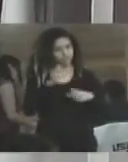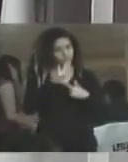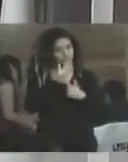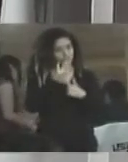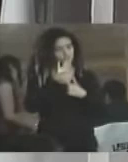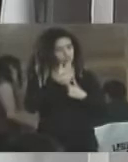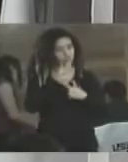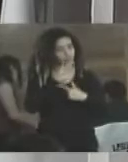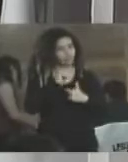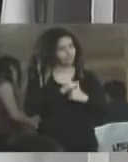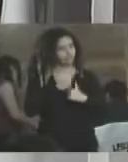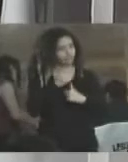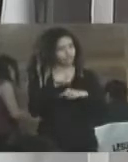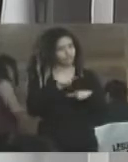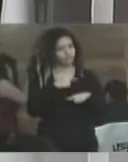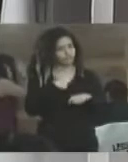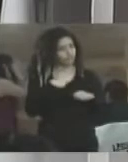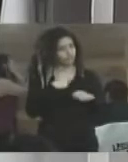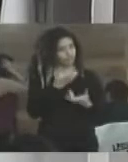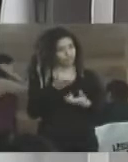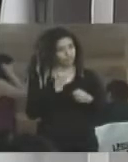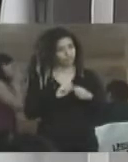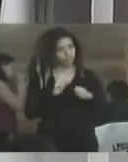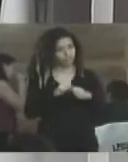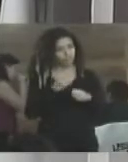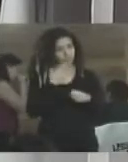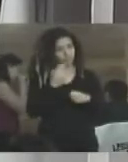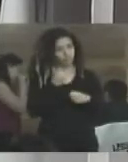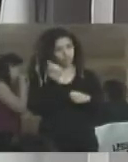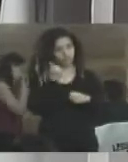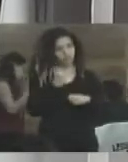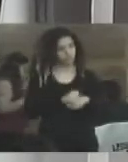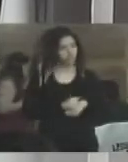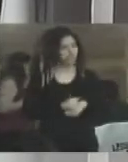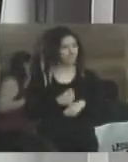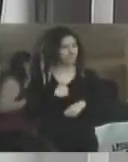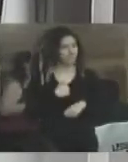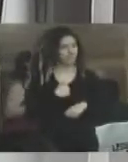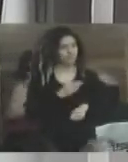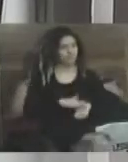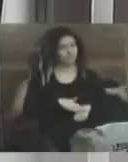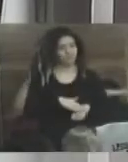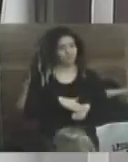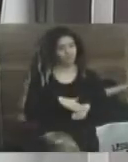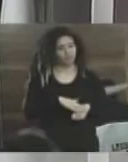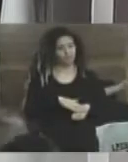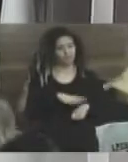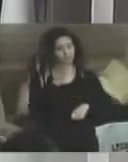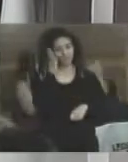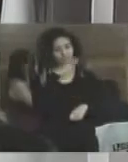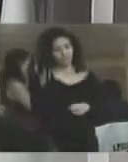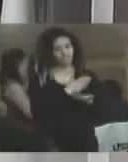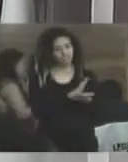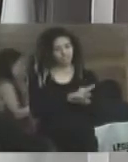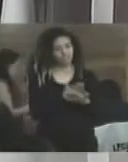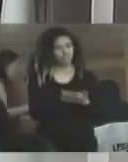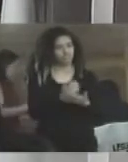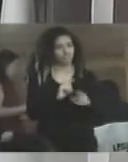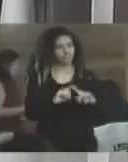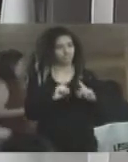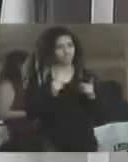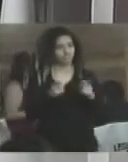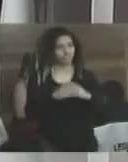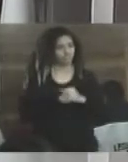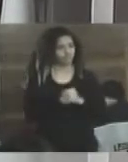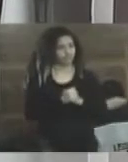para aquilo. Eu estou tentando fazer o melhor. Sou muito mal interpretado, como alguns vereadores aqui, mas nós estamos aqui